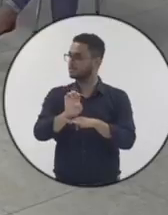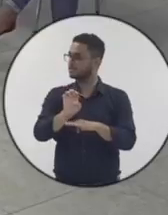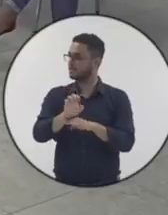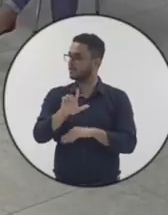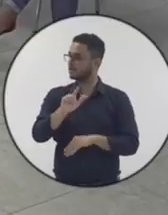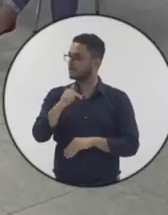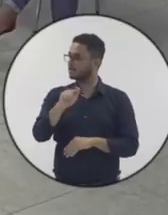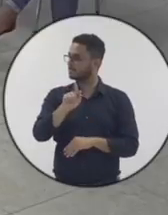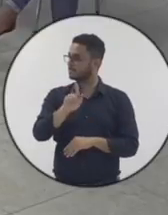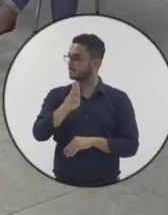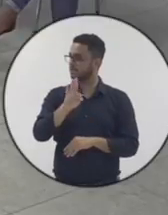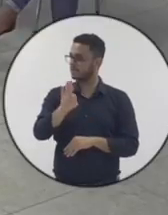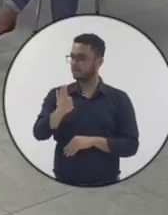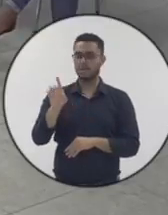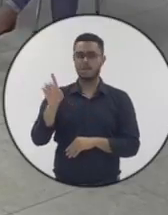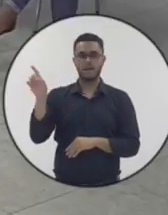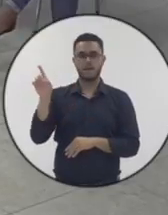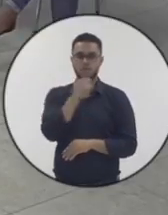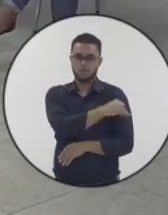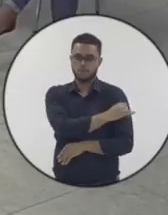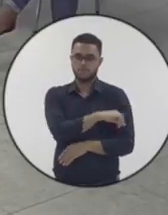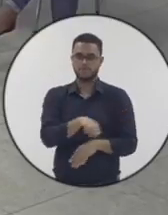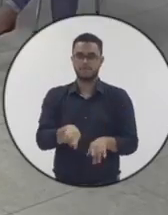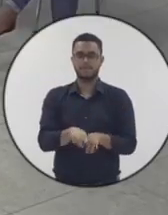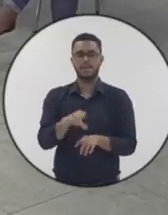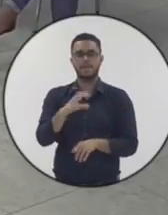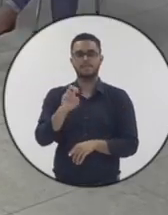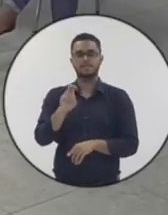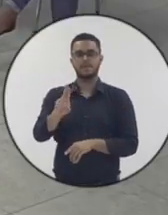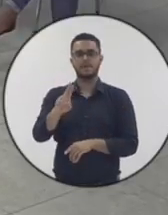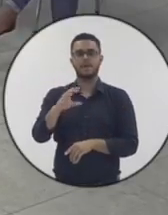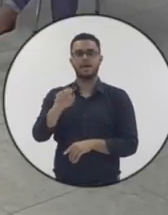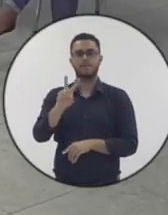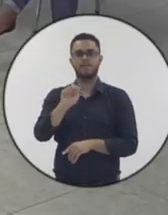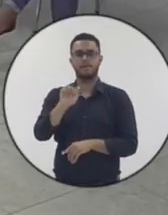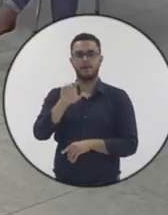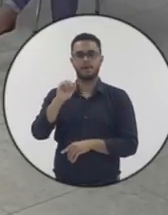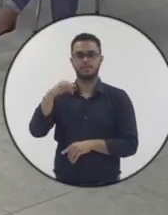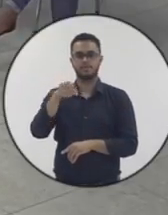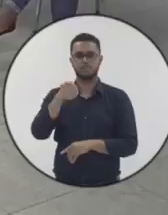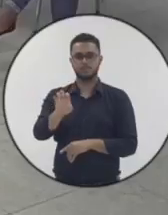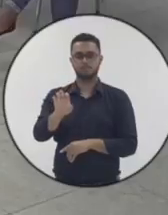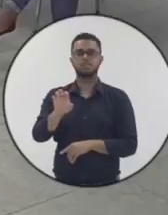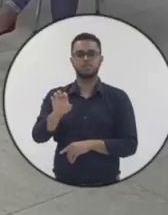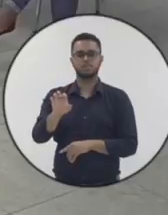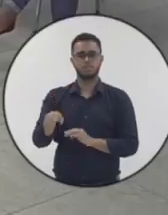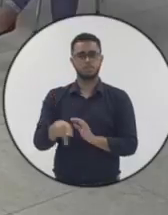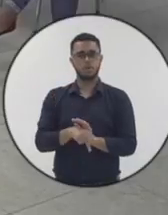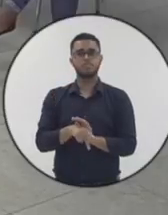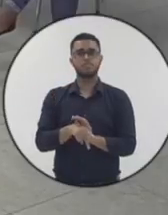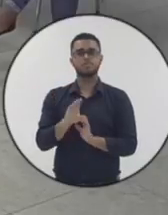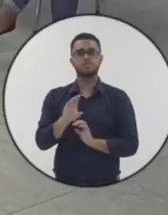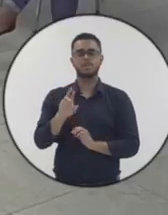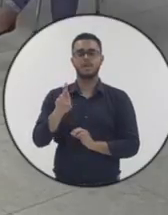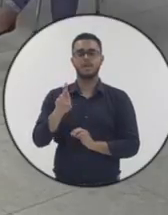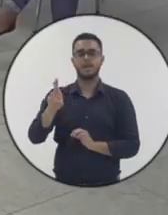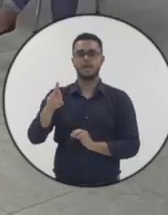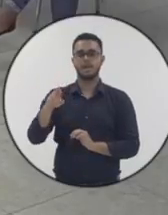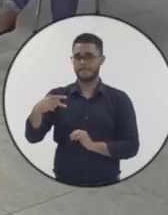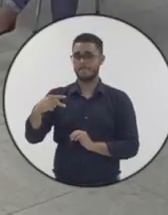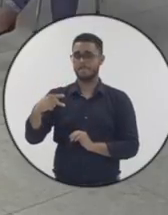Janeiro. Temos Cel Cavalcante, da Comissão de Gênero do Conselho Regional de Psicologia de